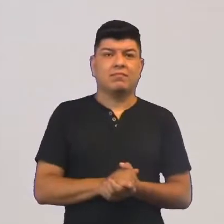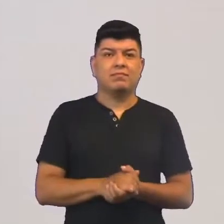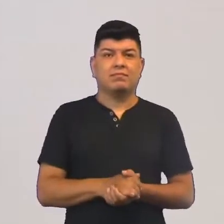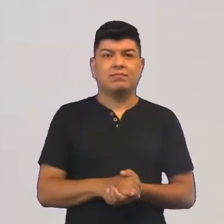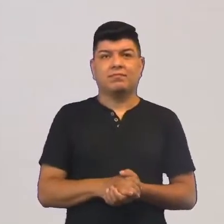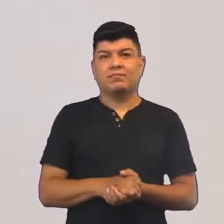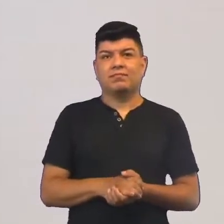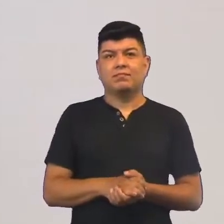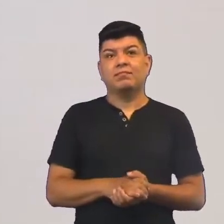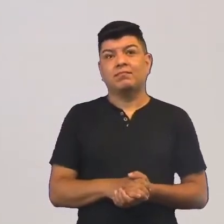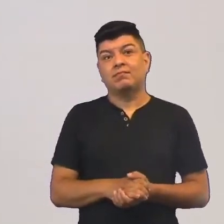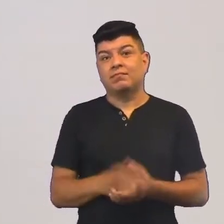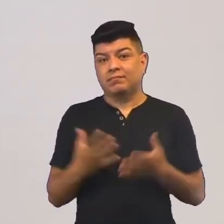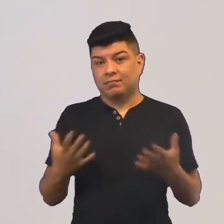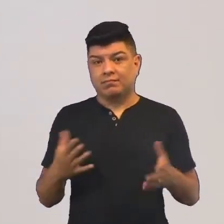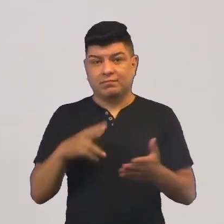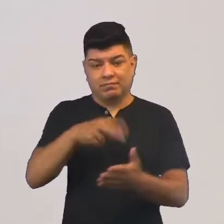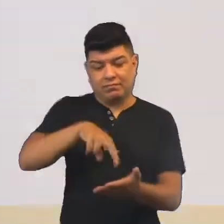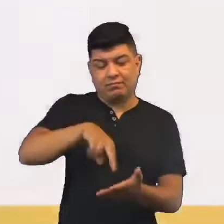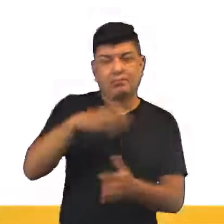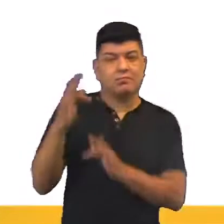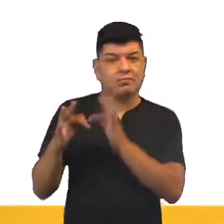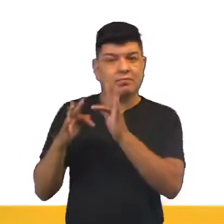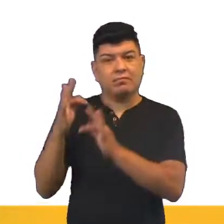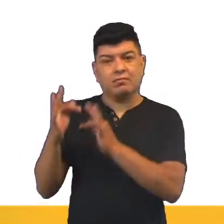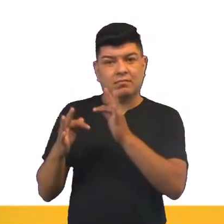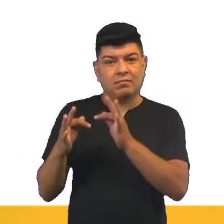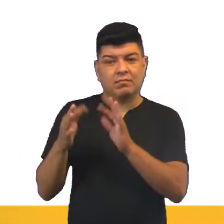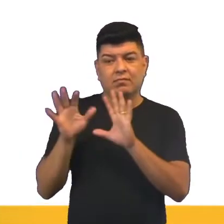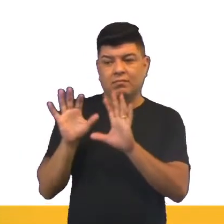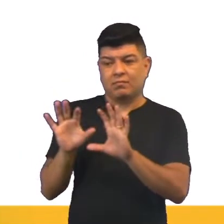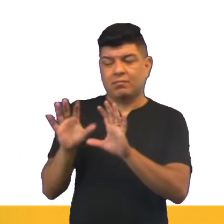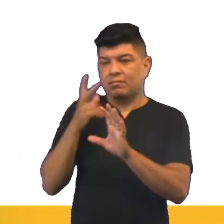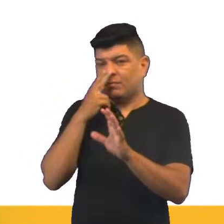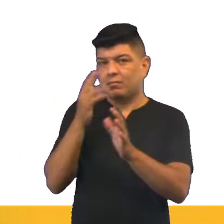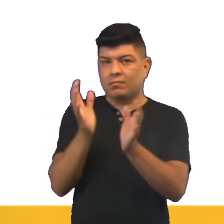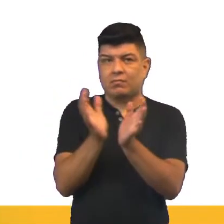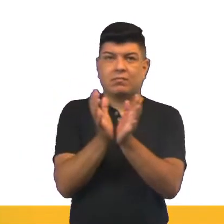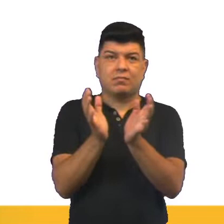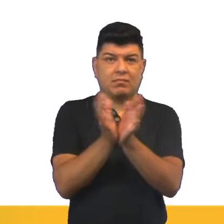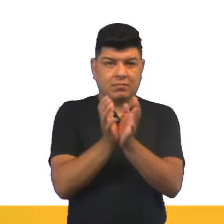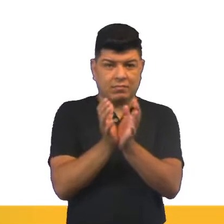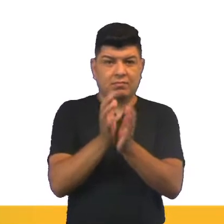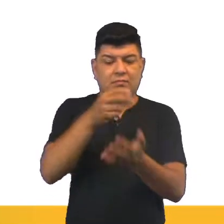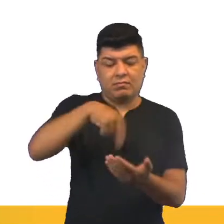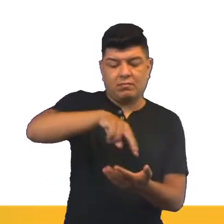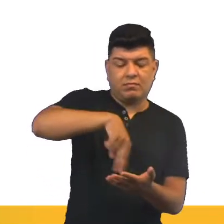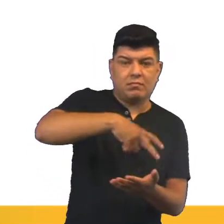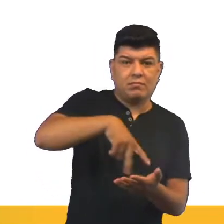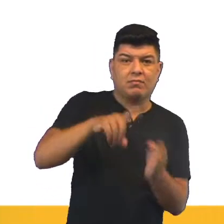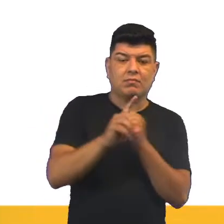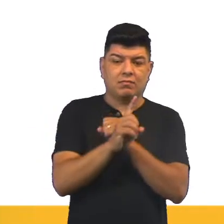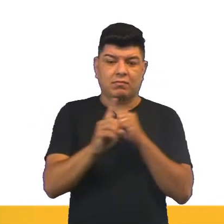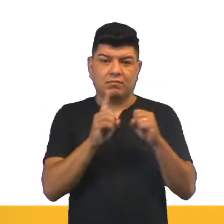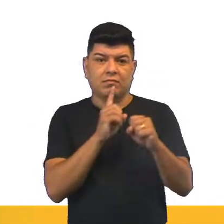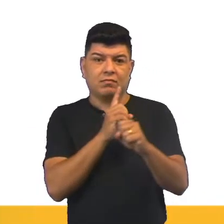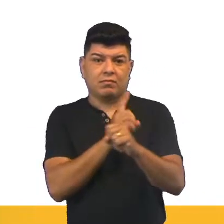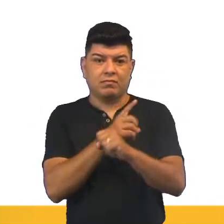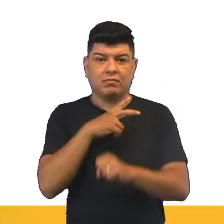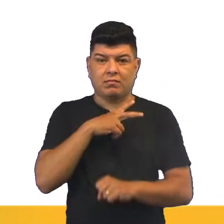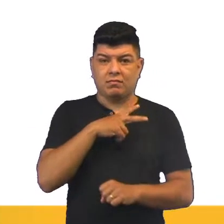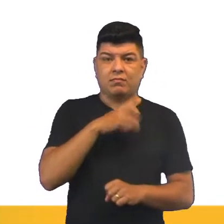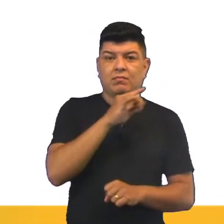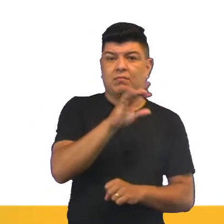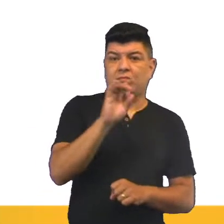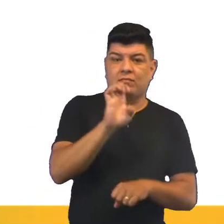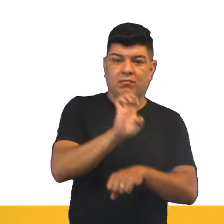lá? Bom, as danças folclóricas representam um conjunto de danças sociais peculiares